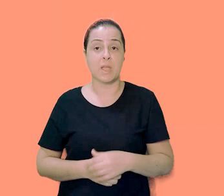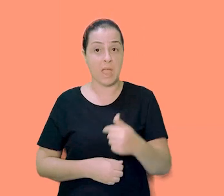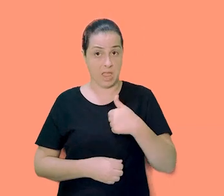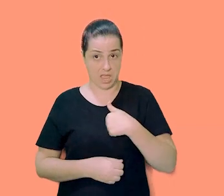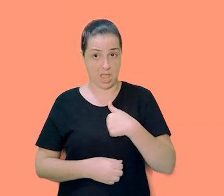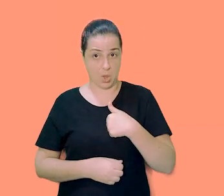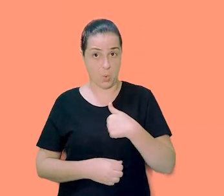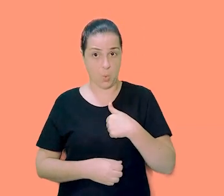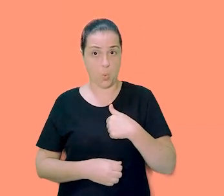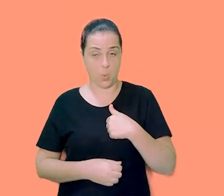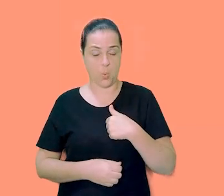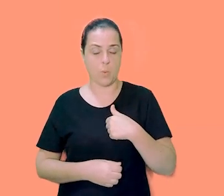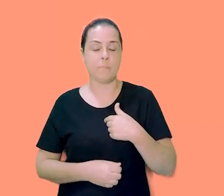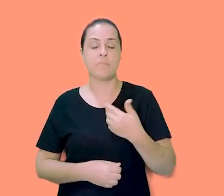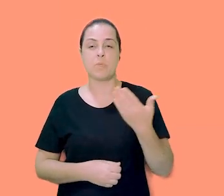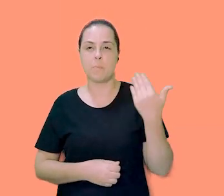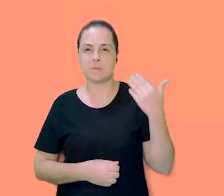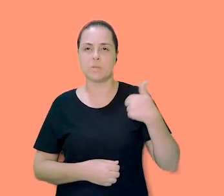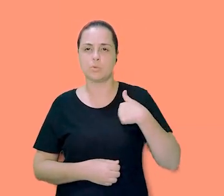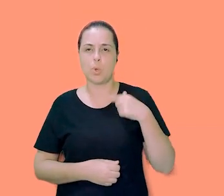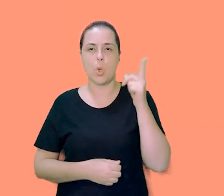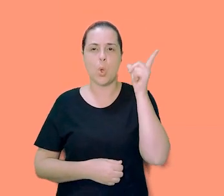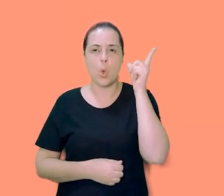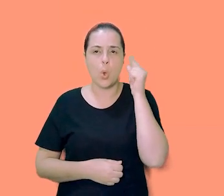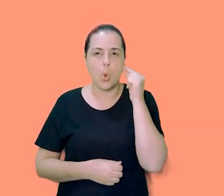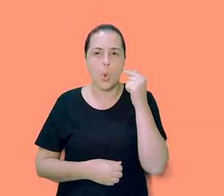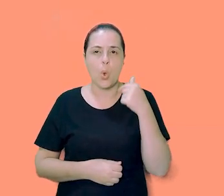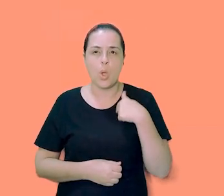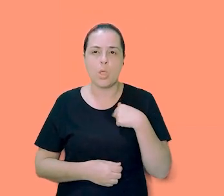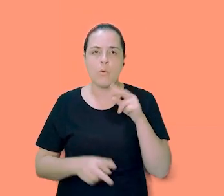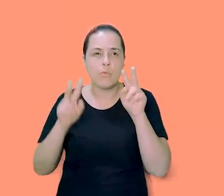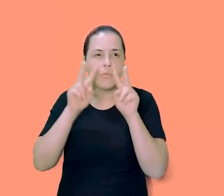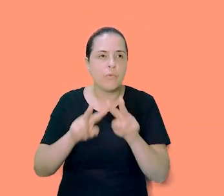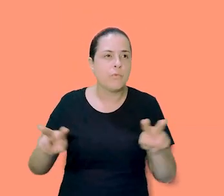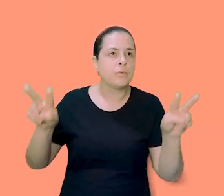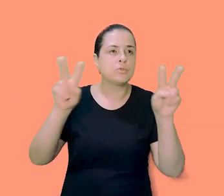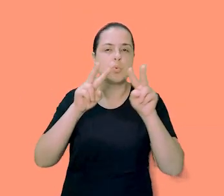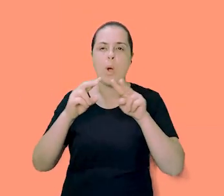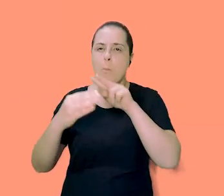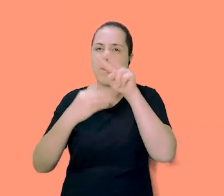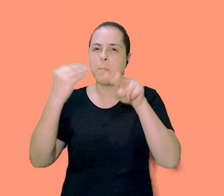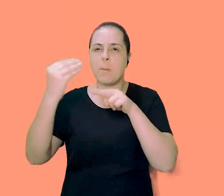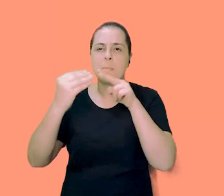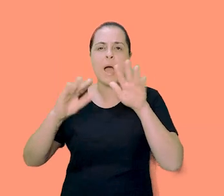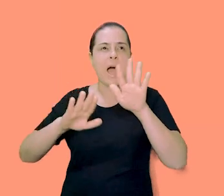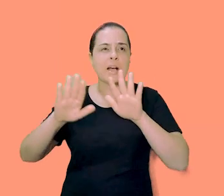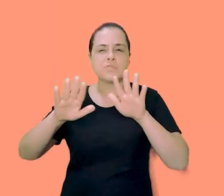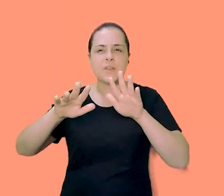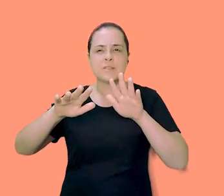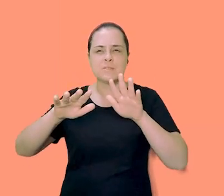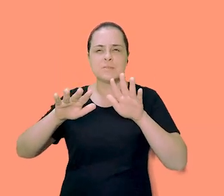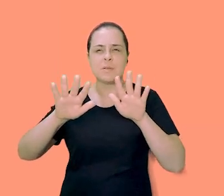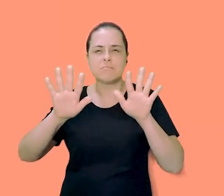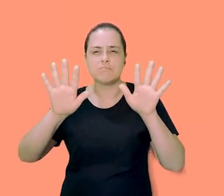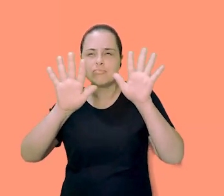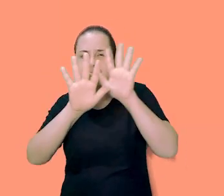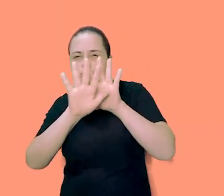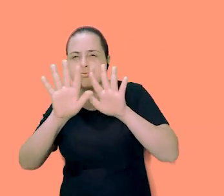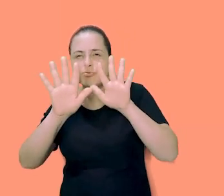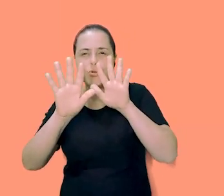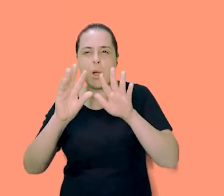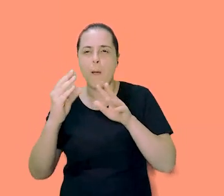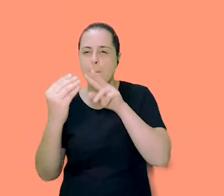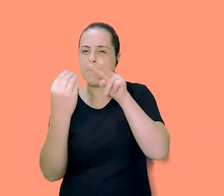audição, ele fortaleceu muito o córtex visual, então eu conseguia ler lábio de sombra. A sombra, eu conseguia pegar